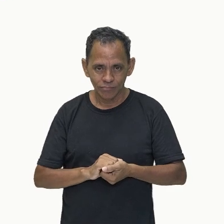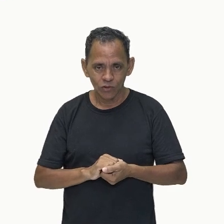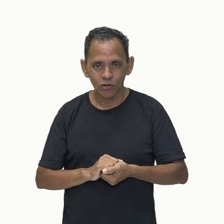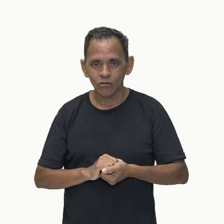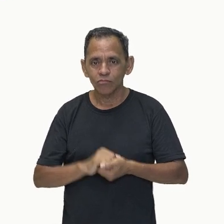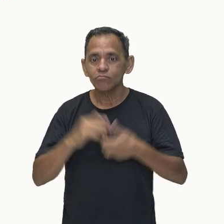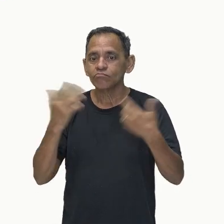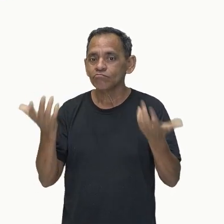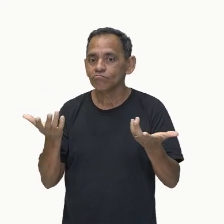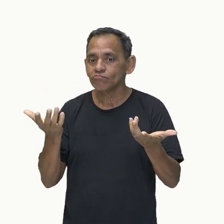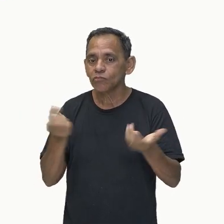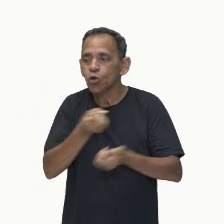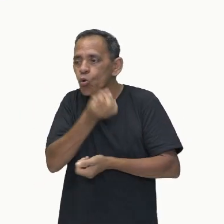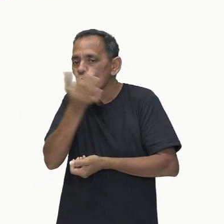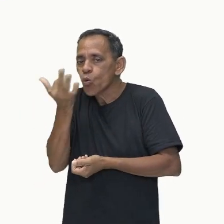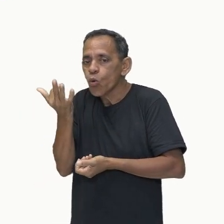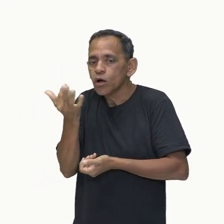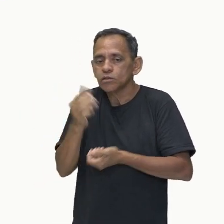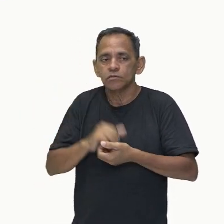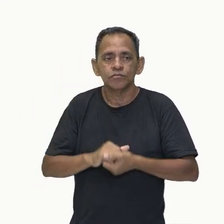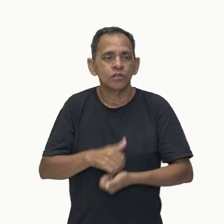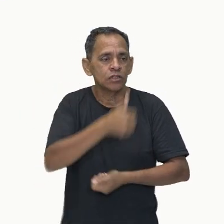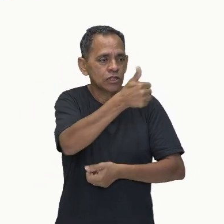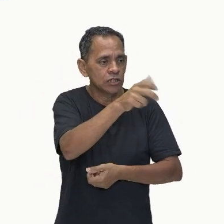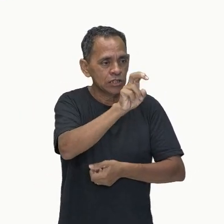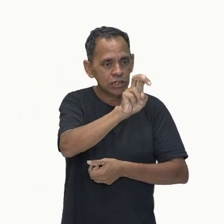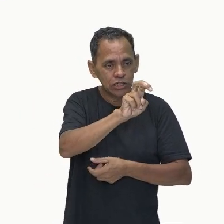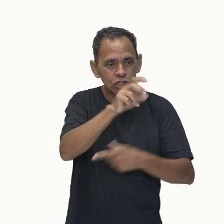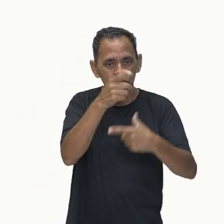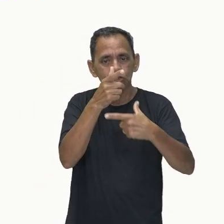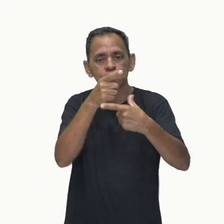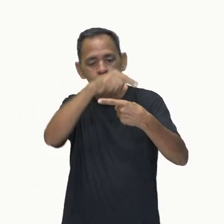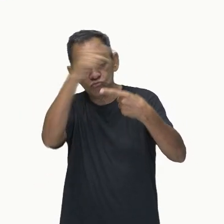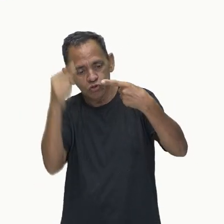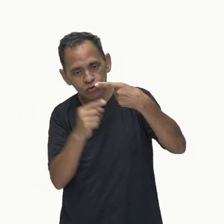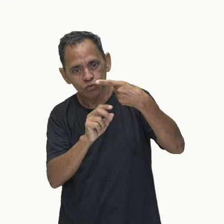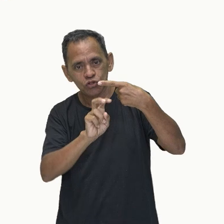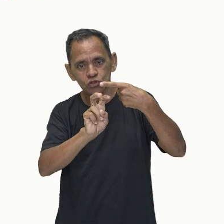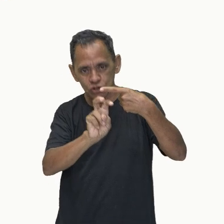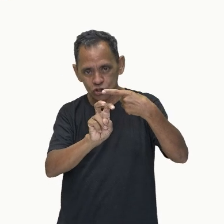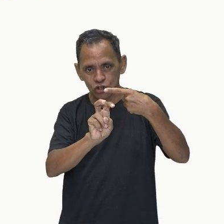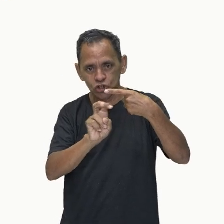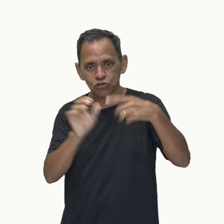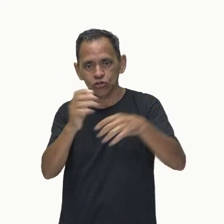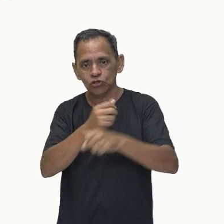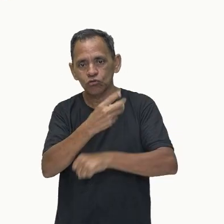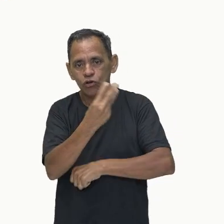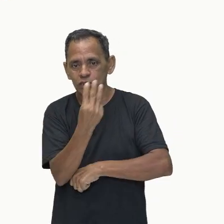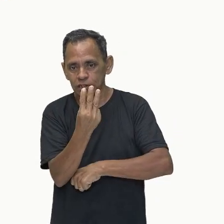para 5 colegas? 15 para 5 vai dar o quê? 3, né?